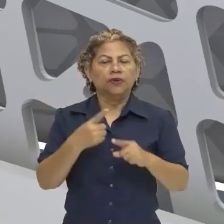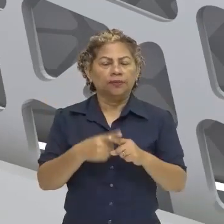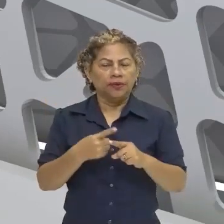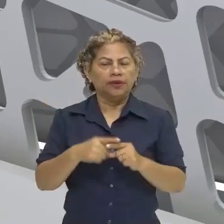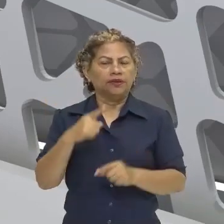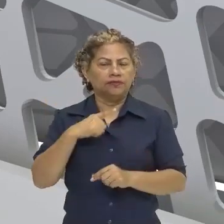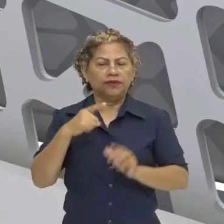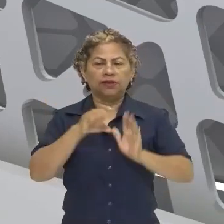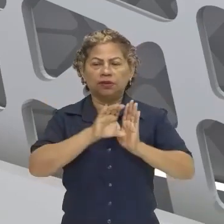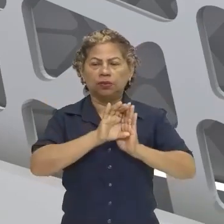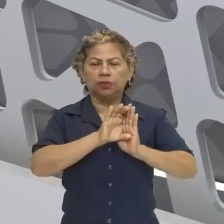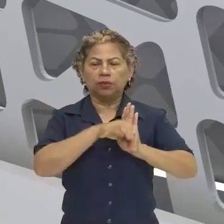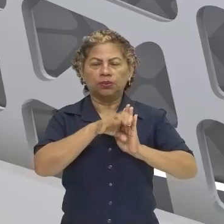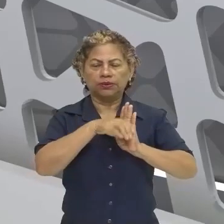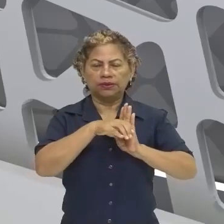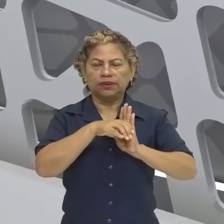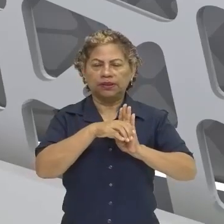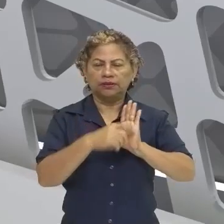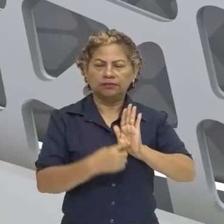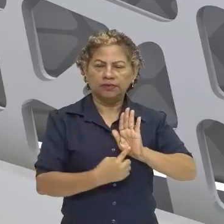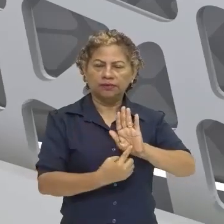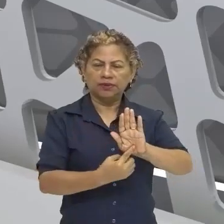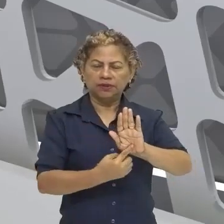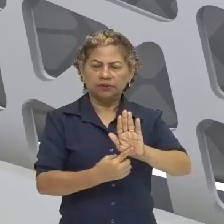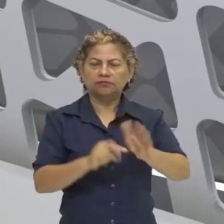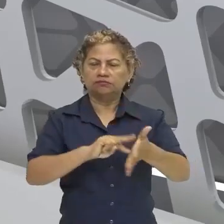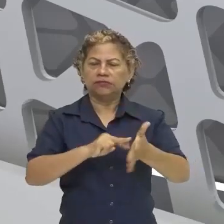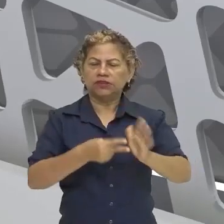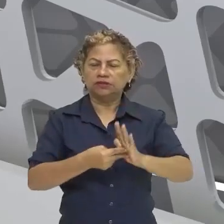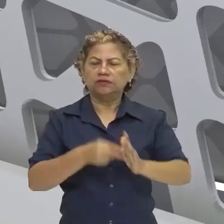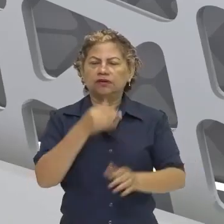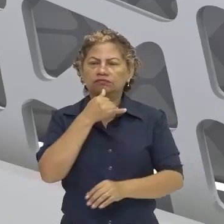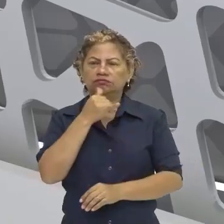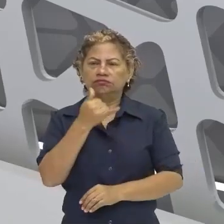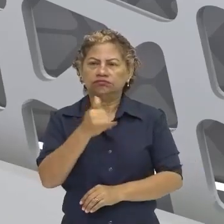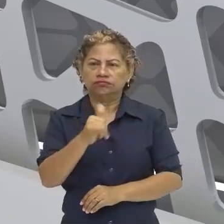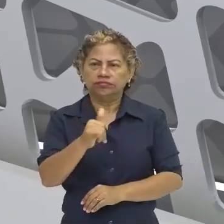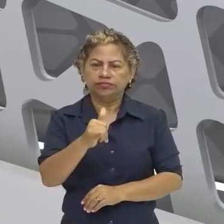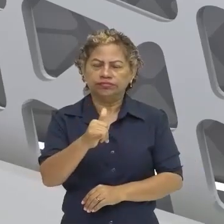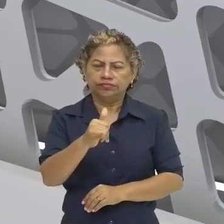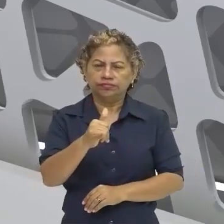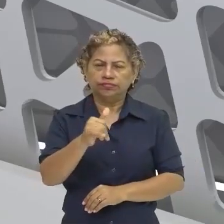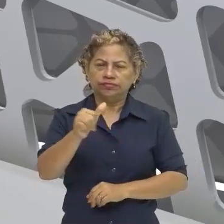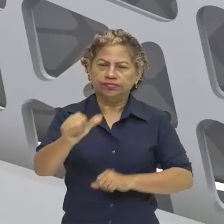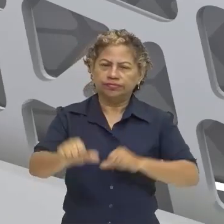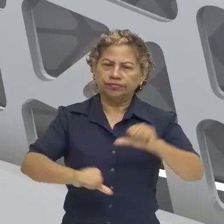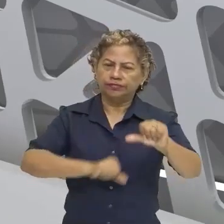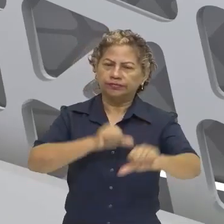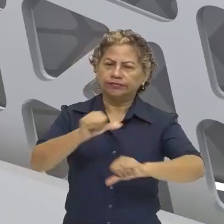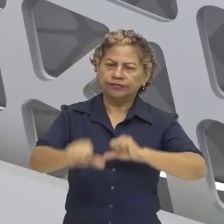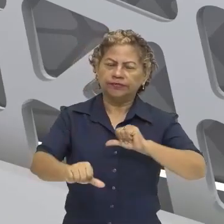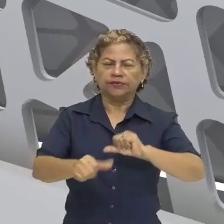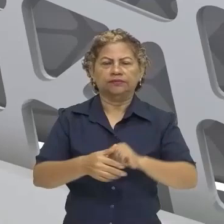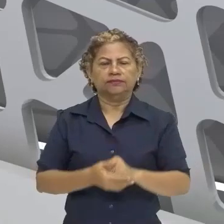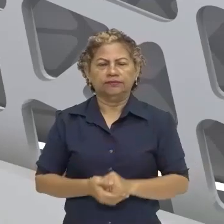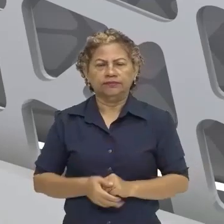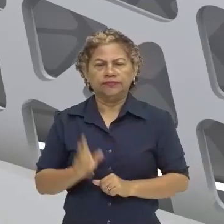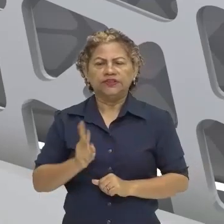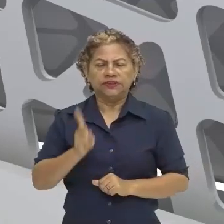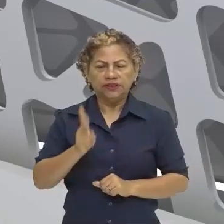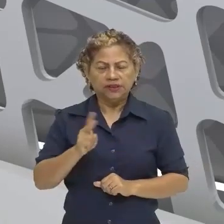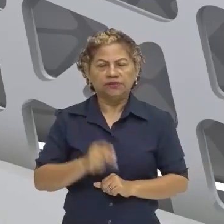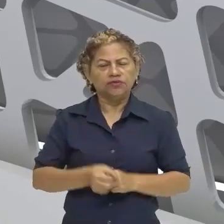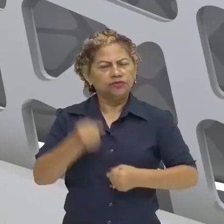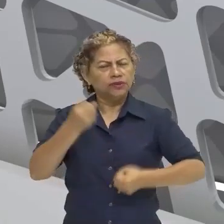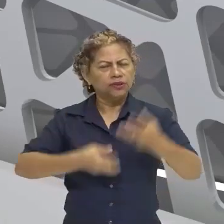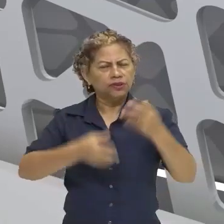um conceito que representa o quê? A energia e suas transformações. Toda vez que eu estiver